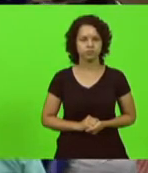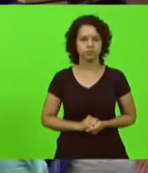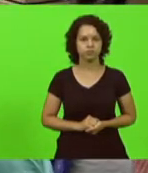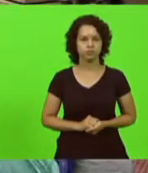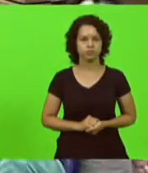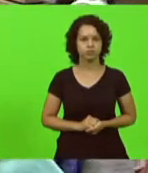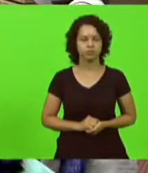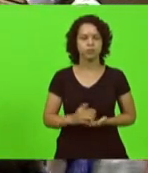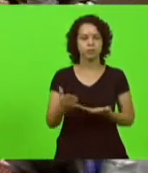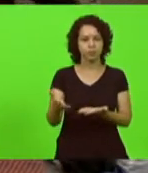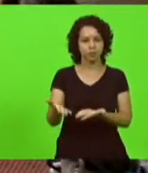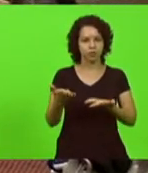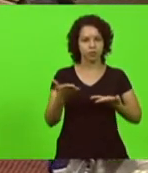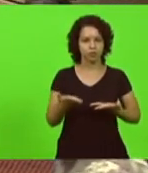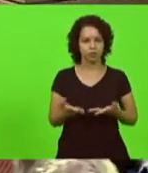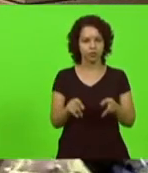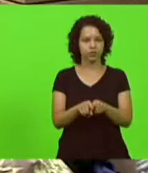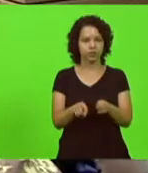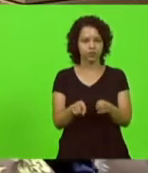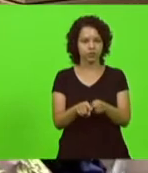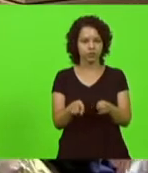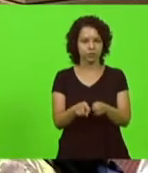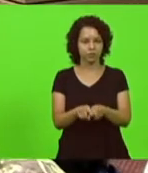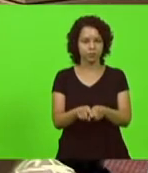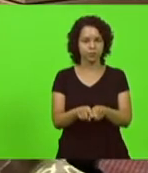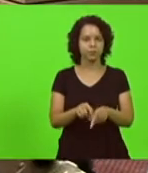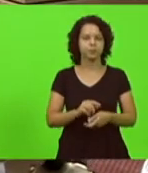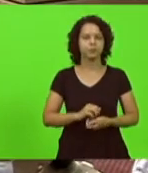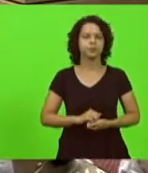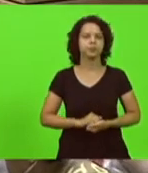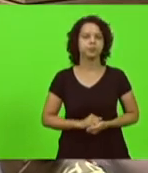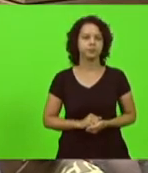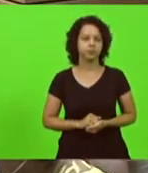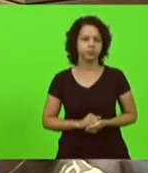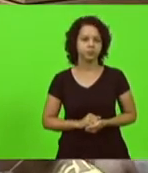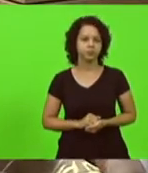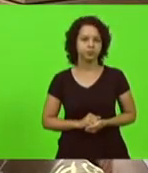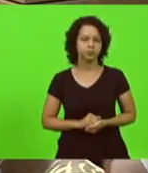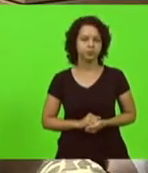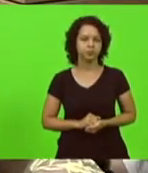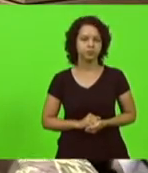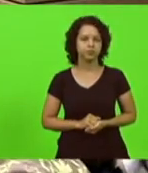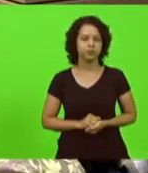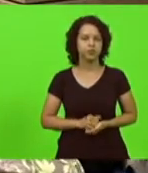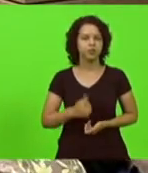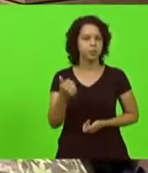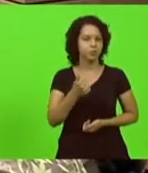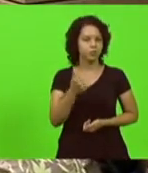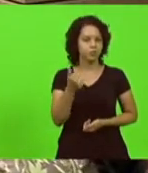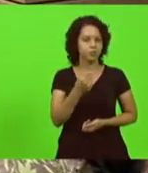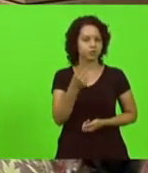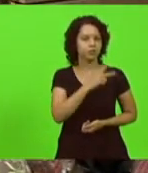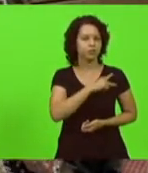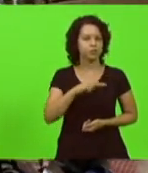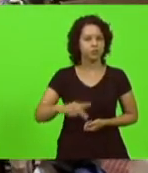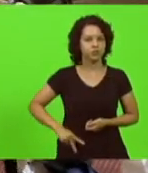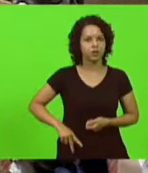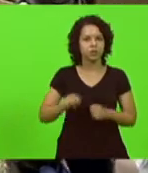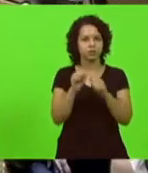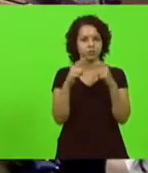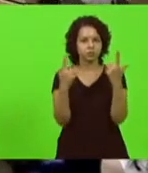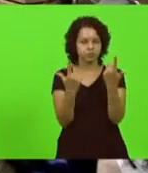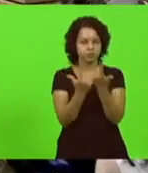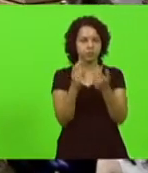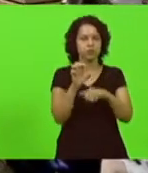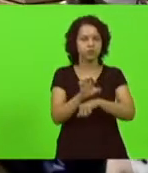Convido também o excelentíssimo senhor primeiro vice-presidente da Assembleia Legislativa do Estado de